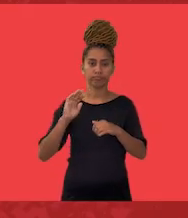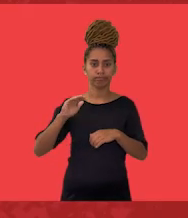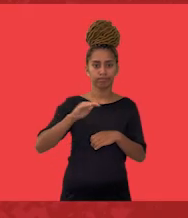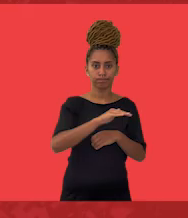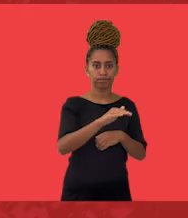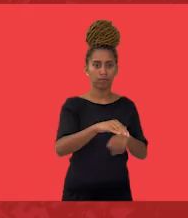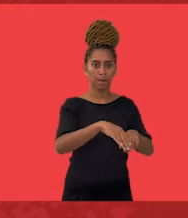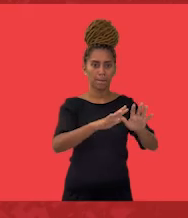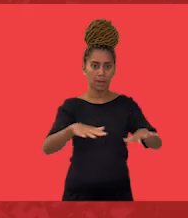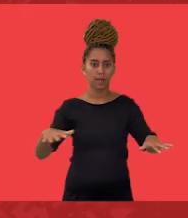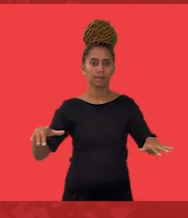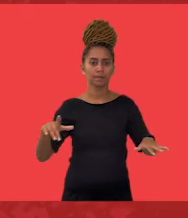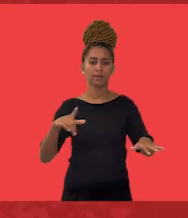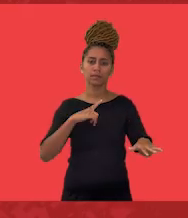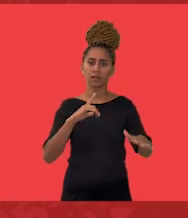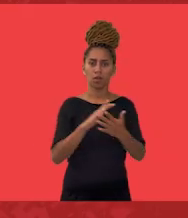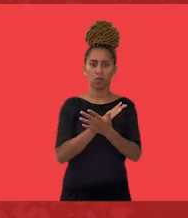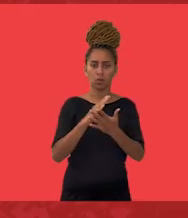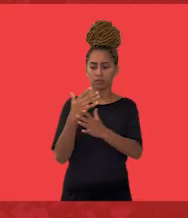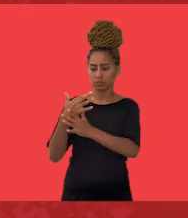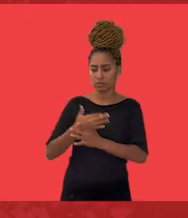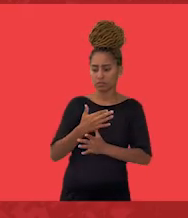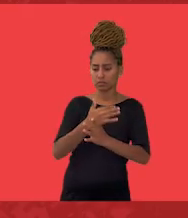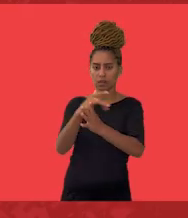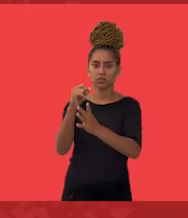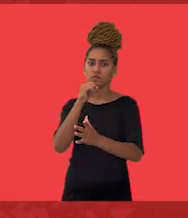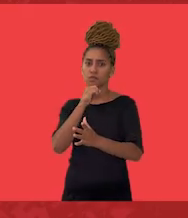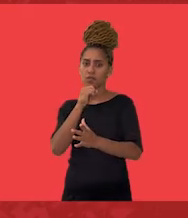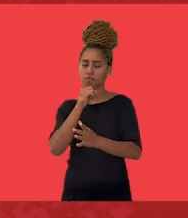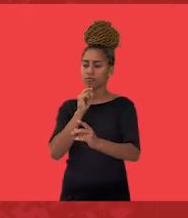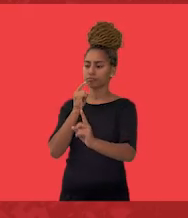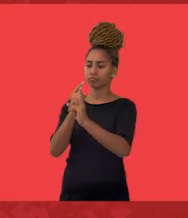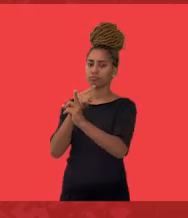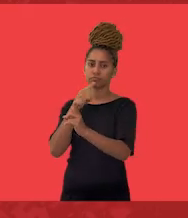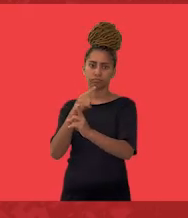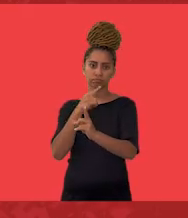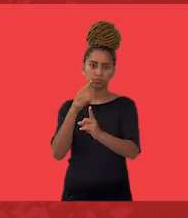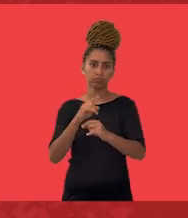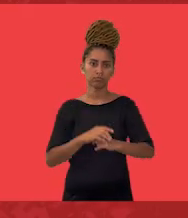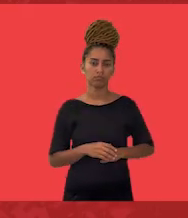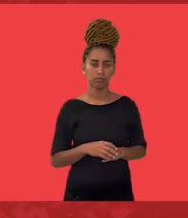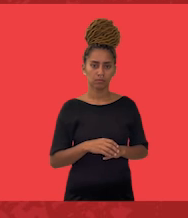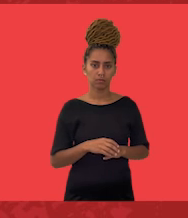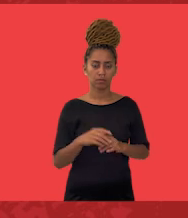medíocre falta de poesia. Eu voarei.